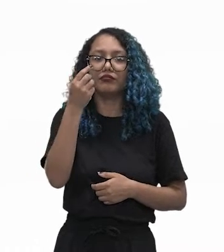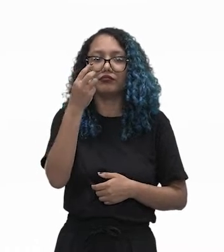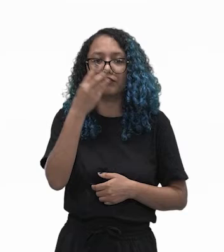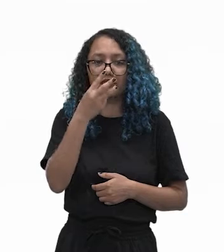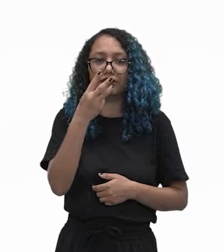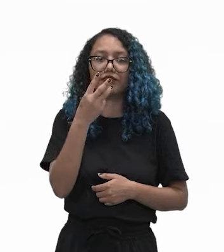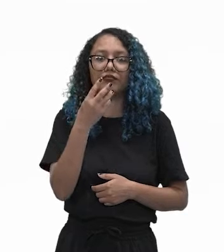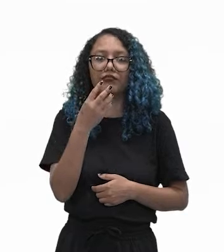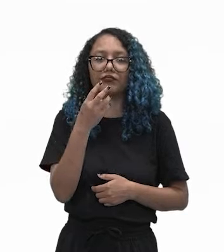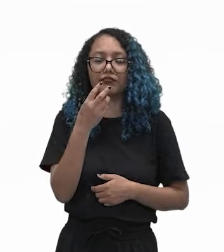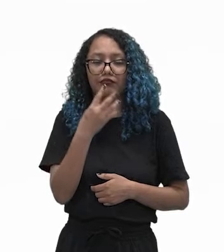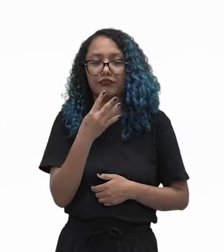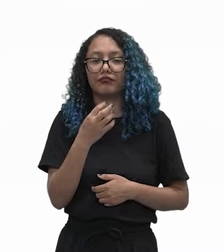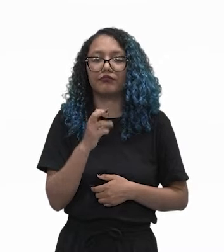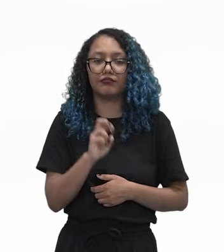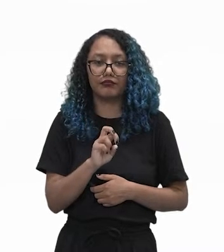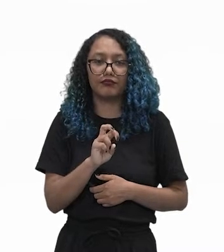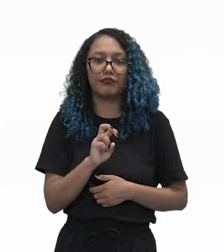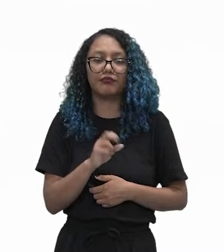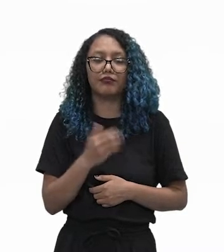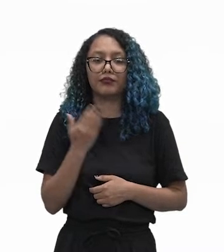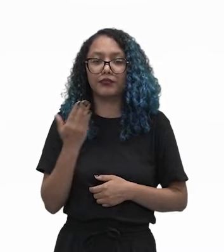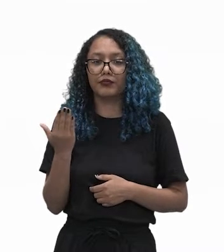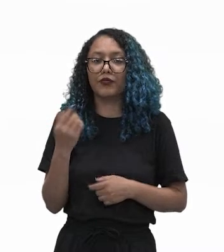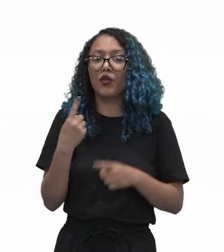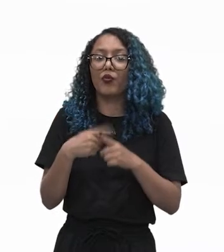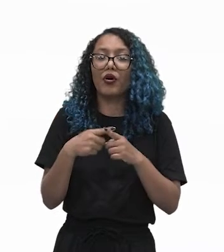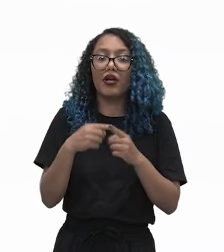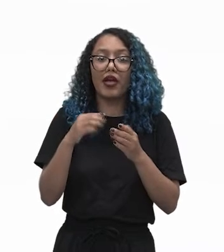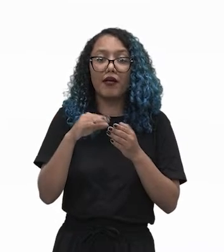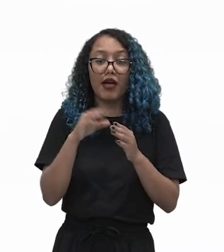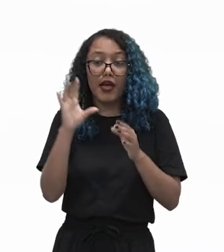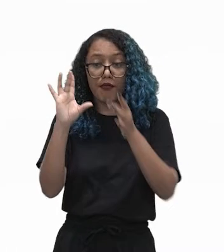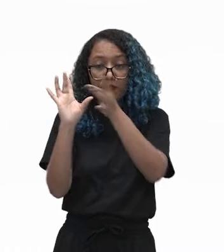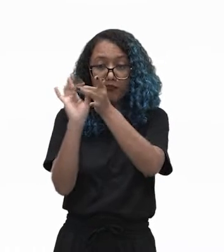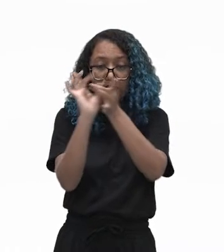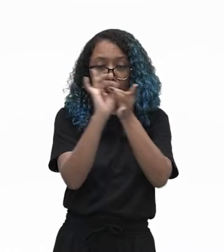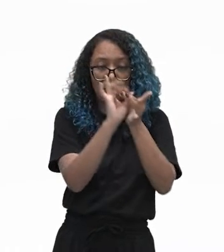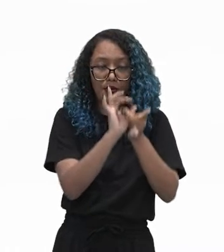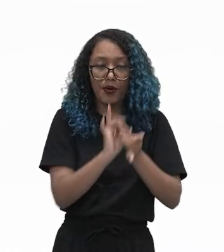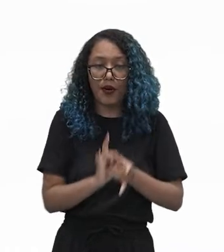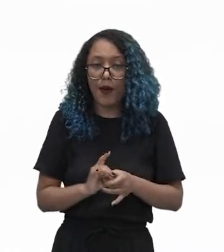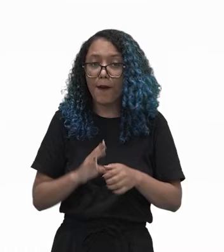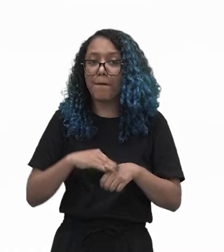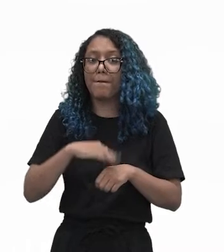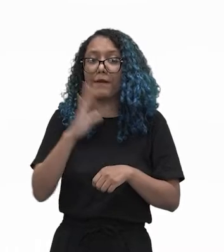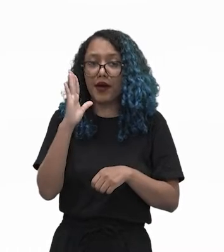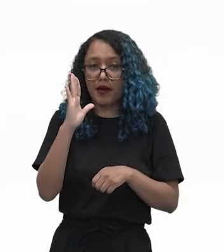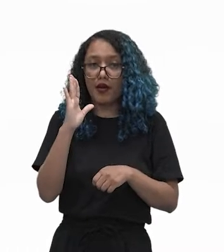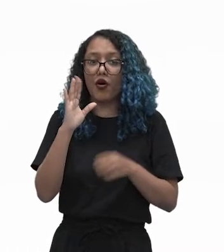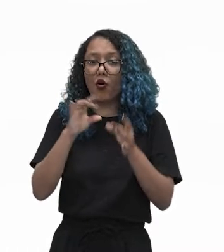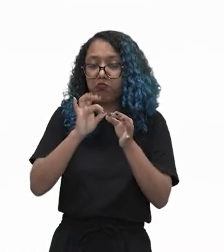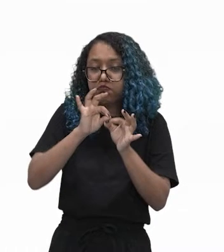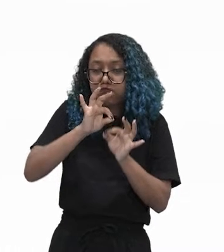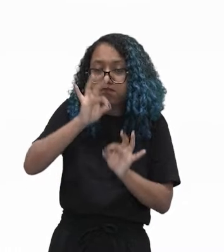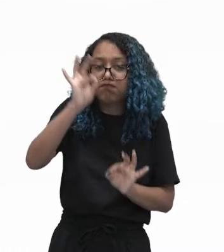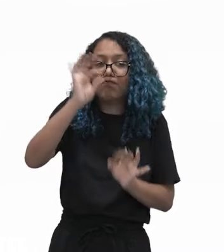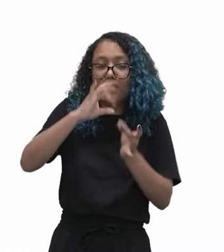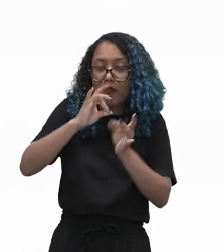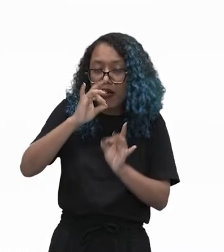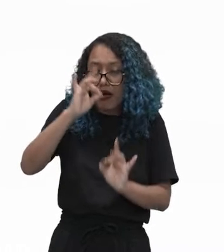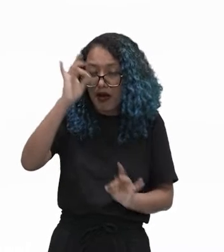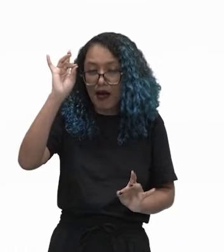3, aí eu venho para cá, 4, 5, porque aqui é maior. Essa é a cadeia principal. Observem que ficou